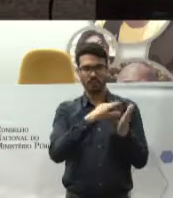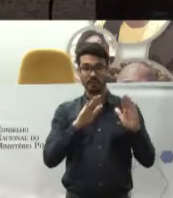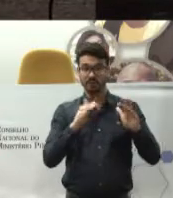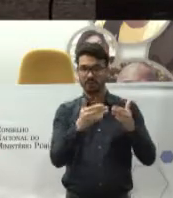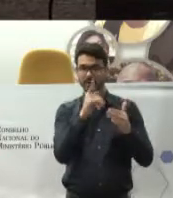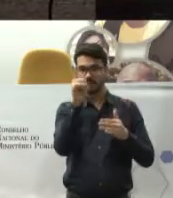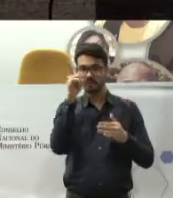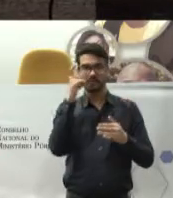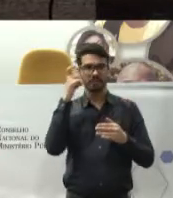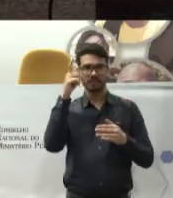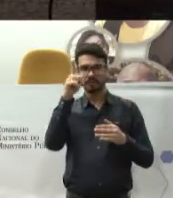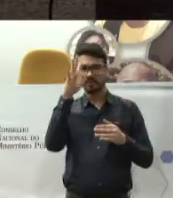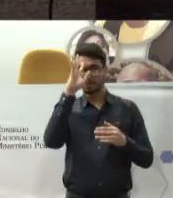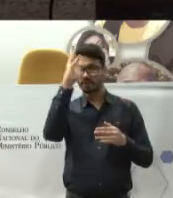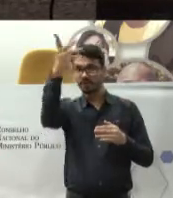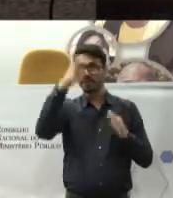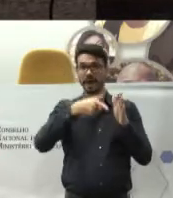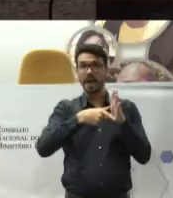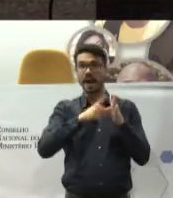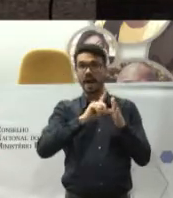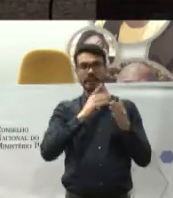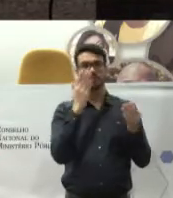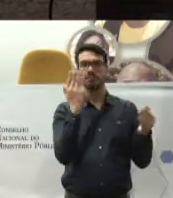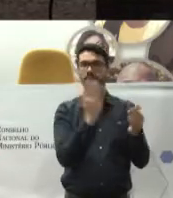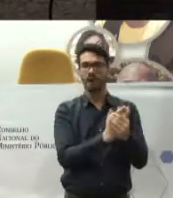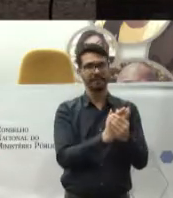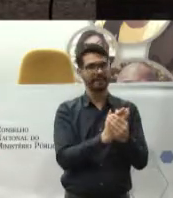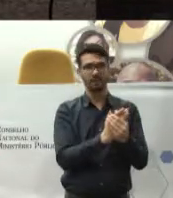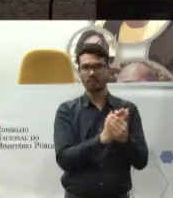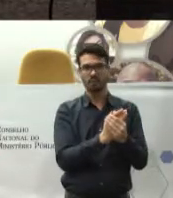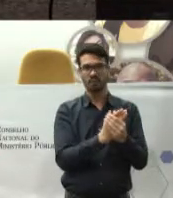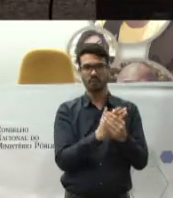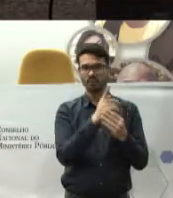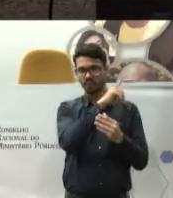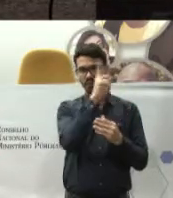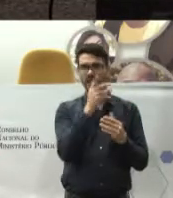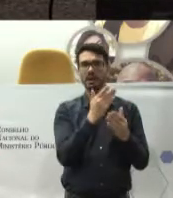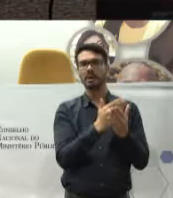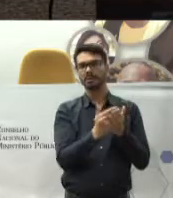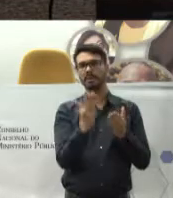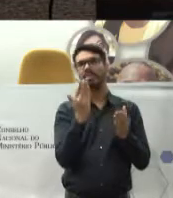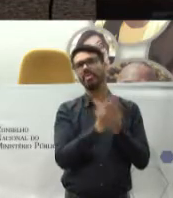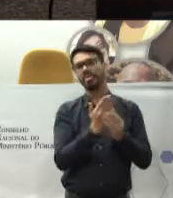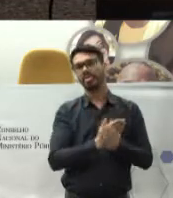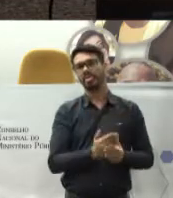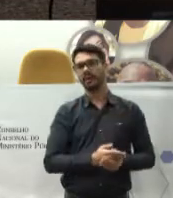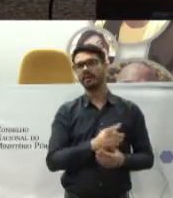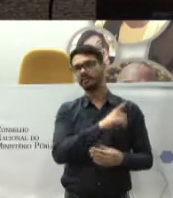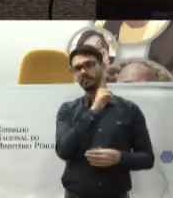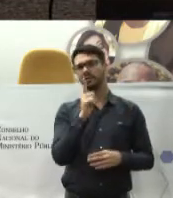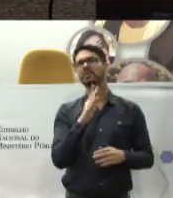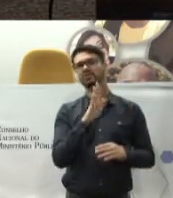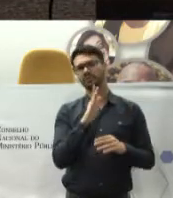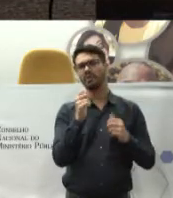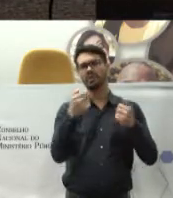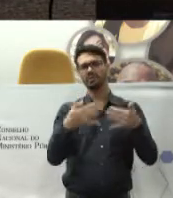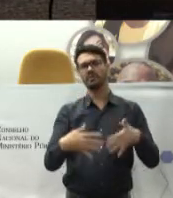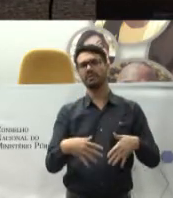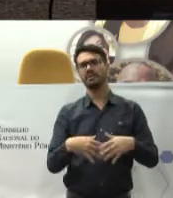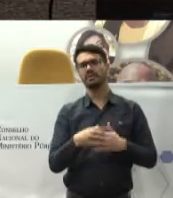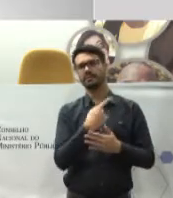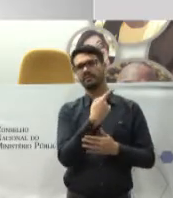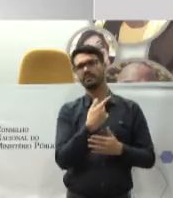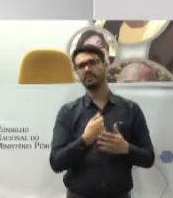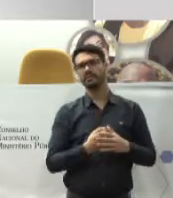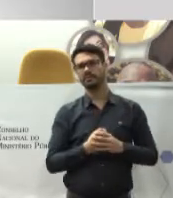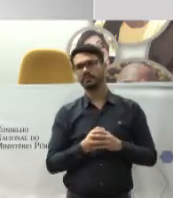resolver conflitos antes de que cheguem ao judiciário e evitado a judicialização. Mas eu vou já chegar lá. Vamos começar